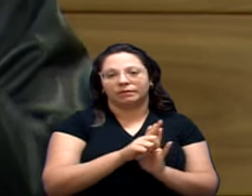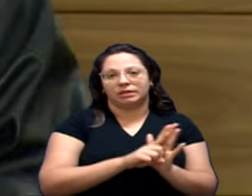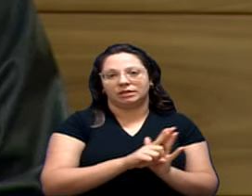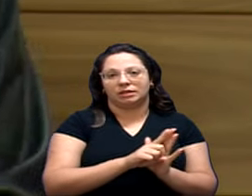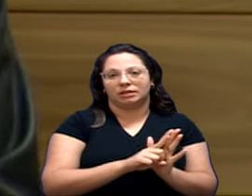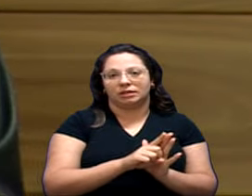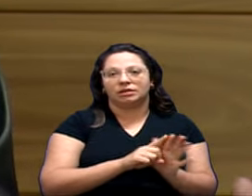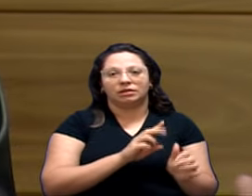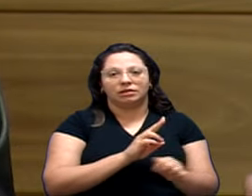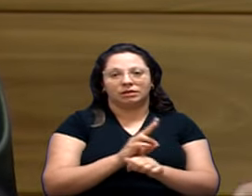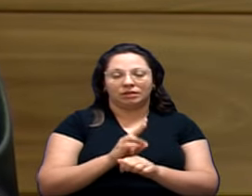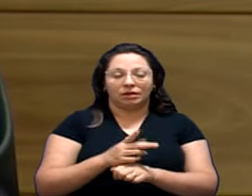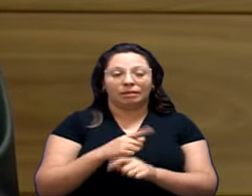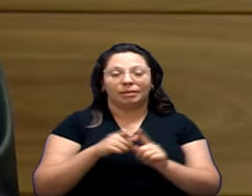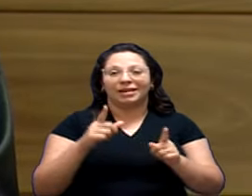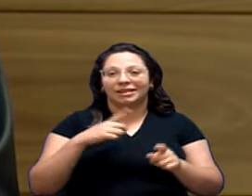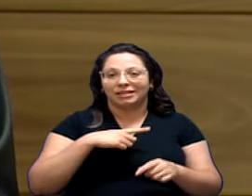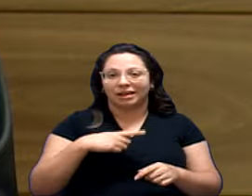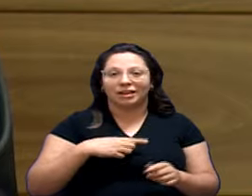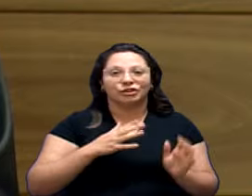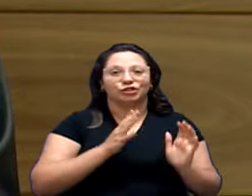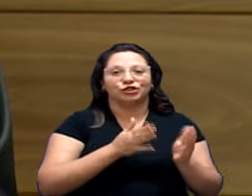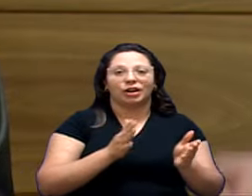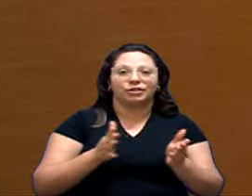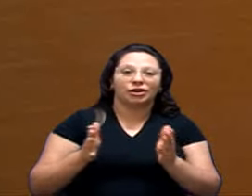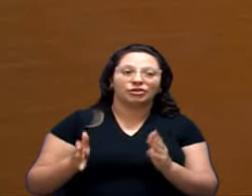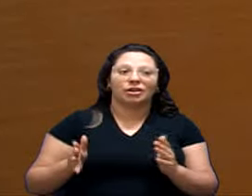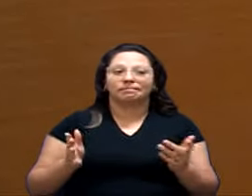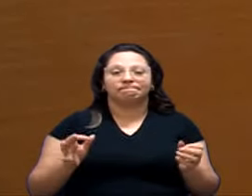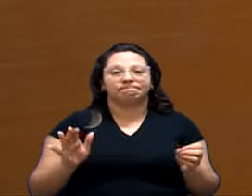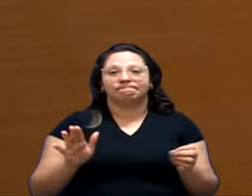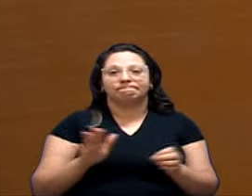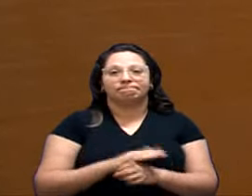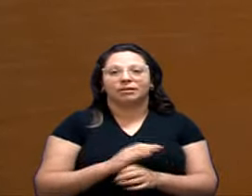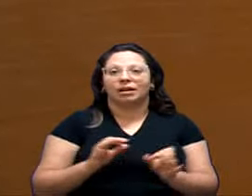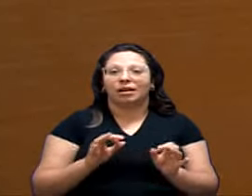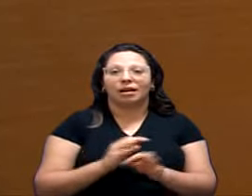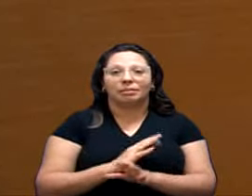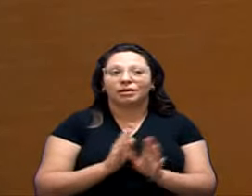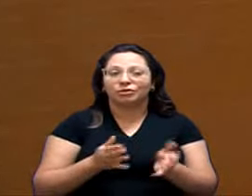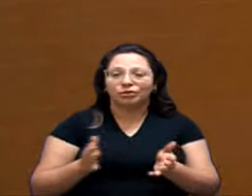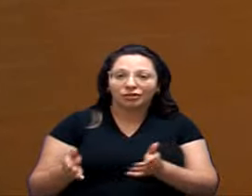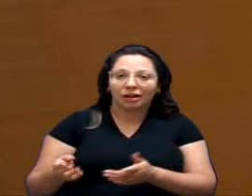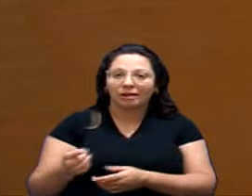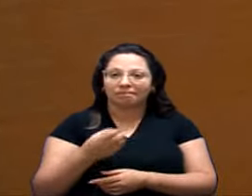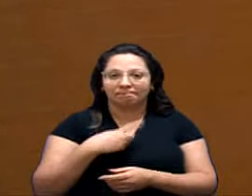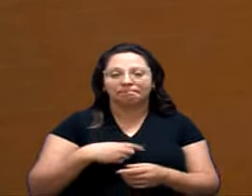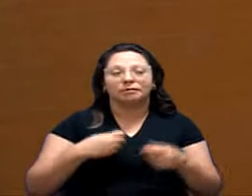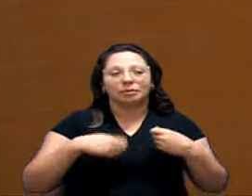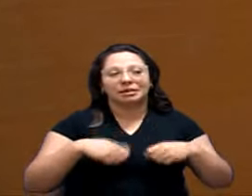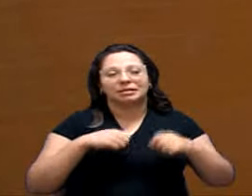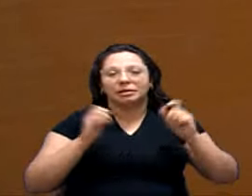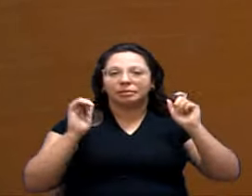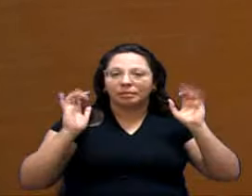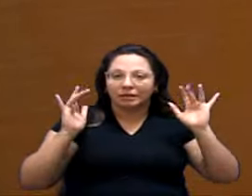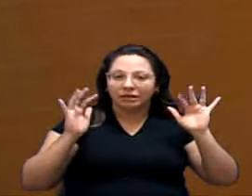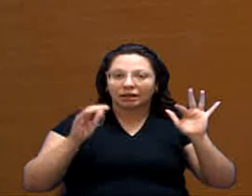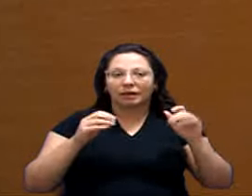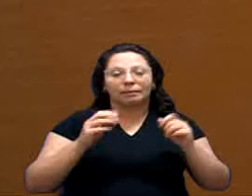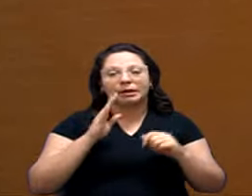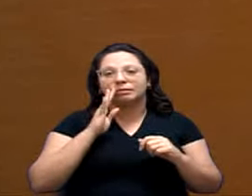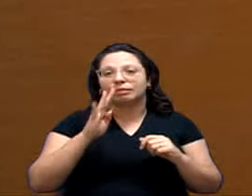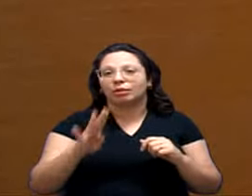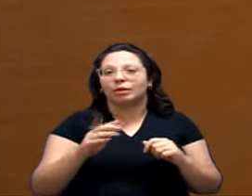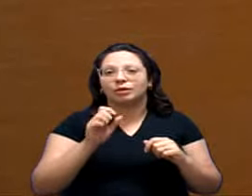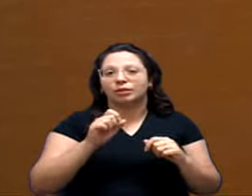casos consolidados esses casos consolidados nós vamos ter que trazer algumas soluções principalmente na parte de remoção